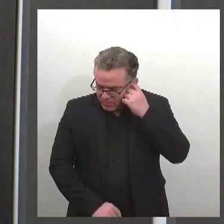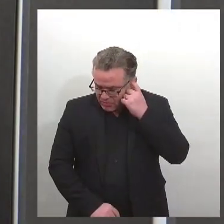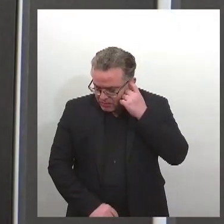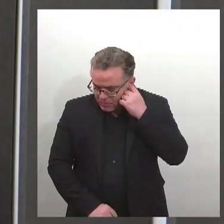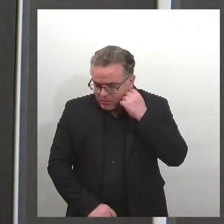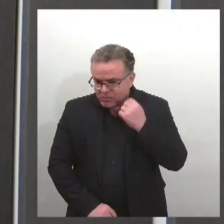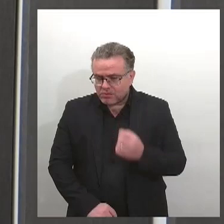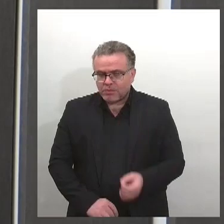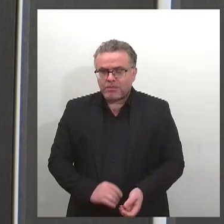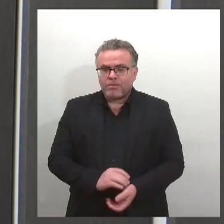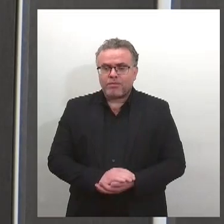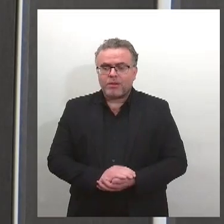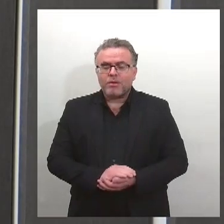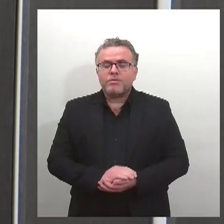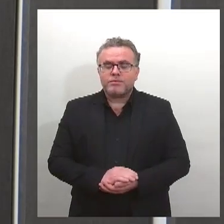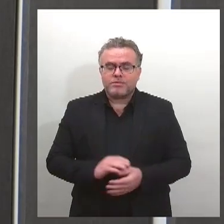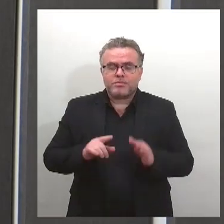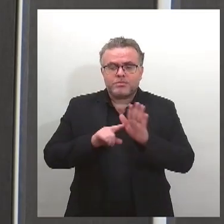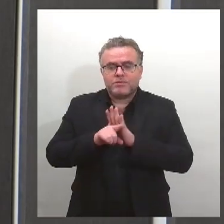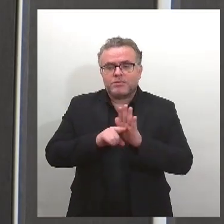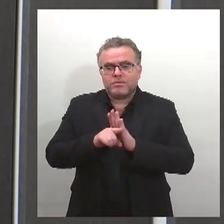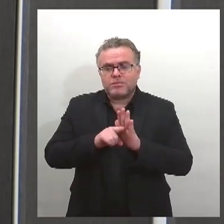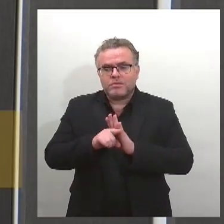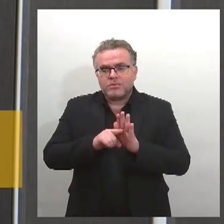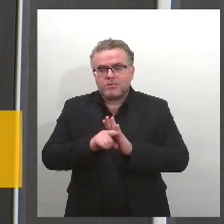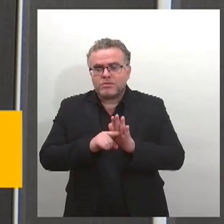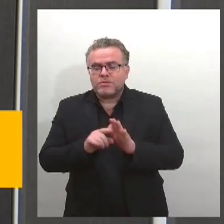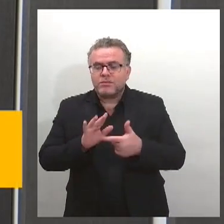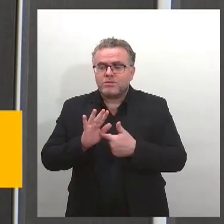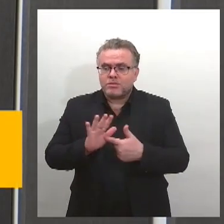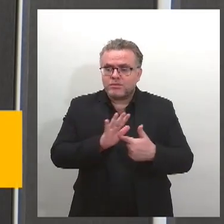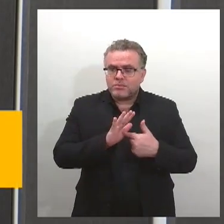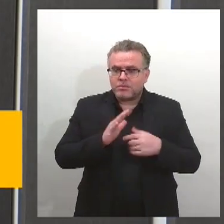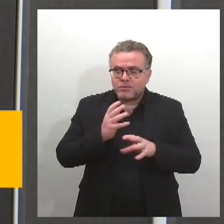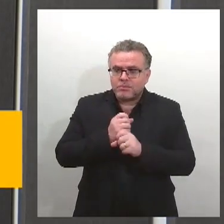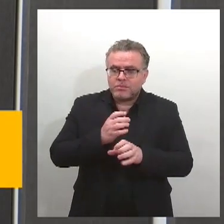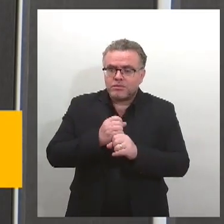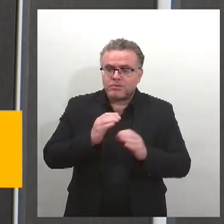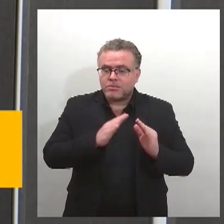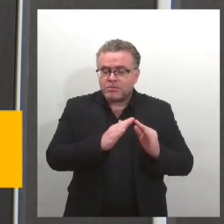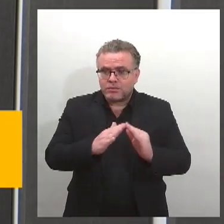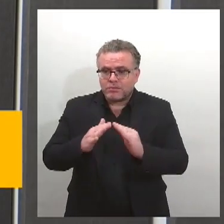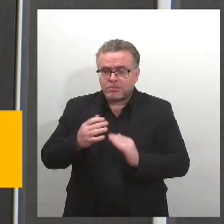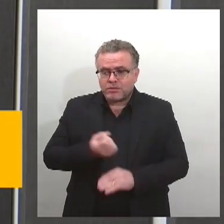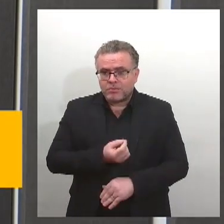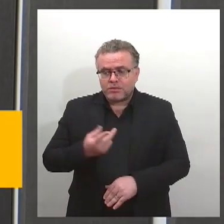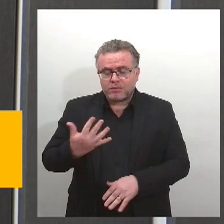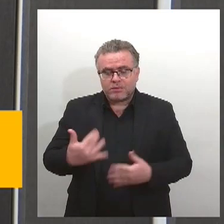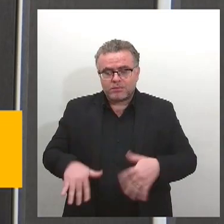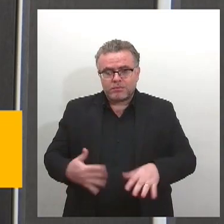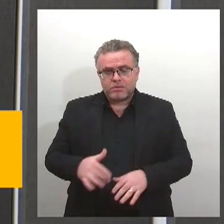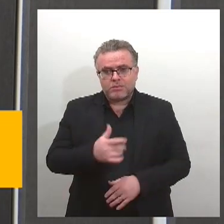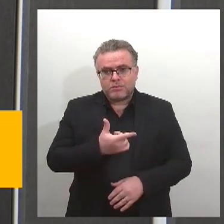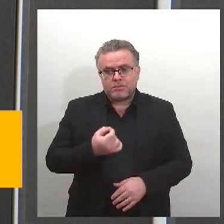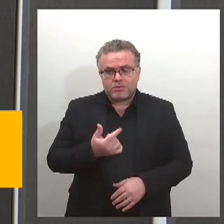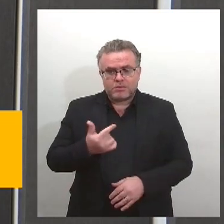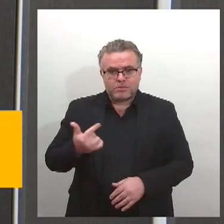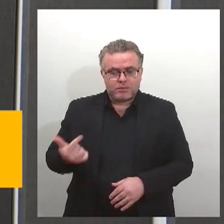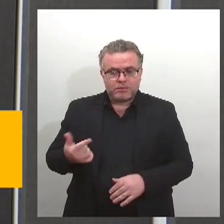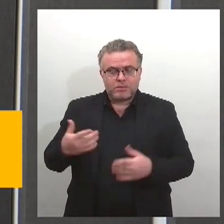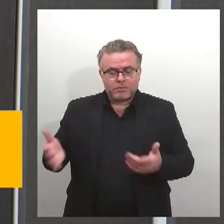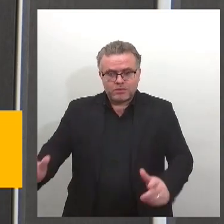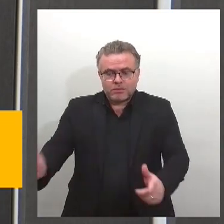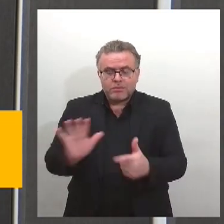A Pesquisa Nacional de Amostra de Domicílios, realizada pelo IBGE em 2022, trouxe dados que podem ajudar